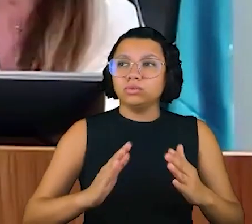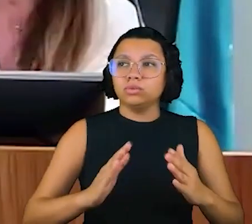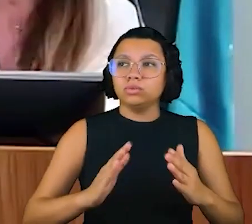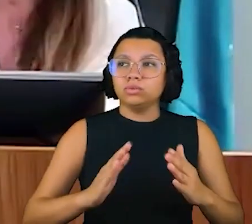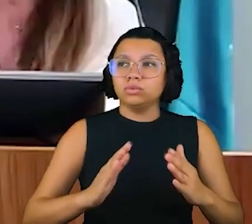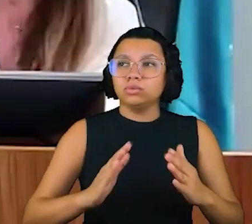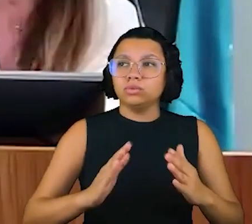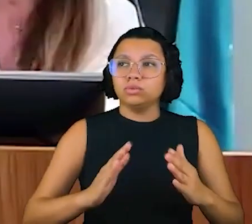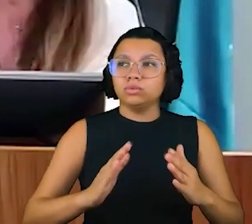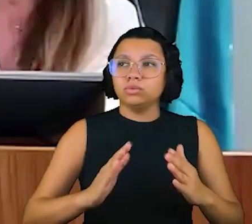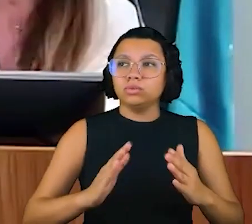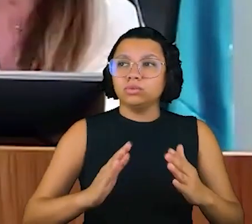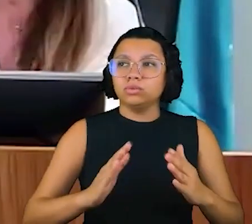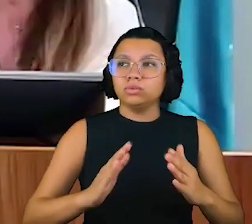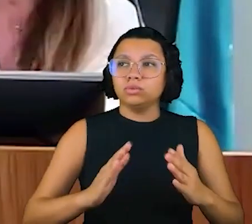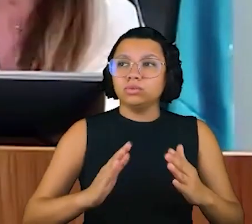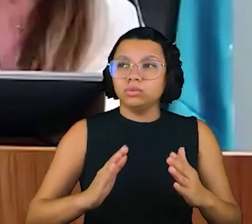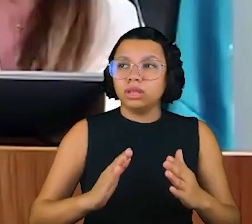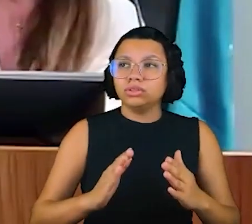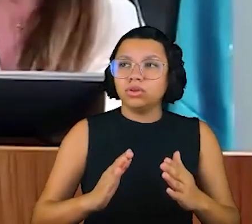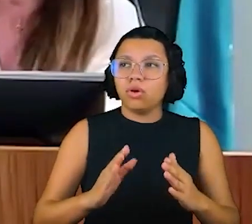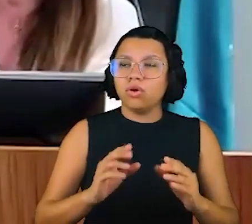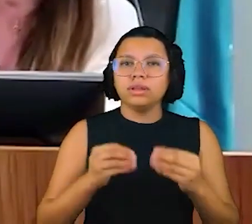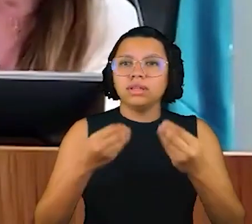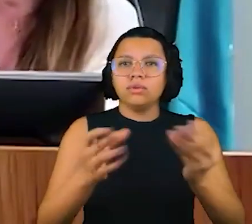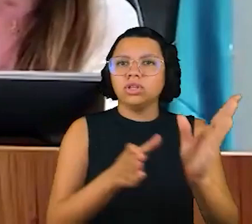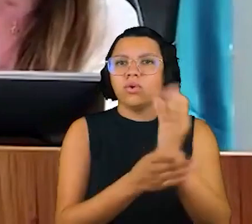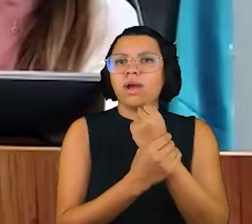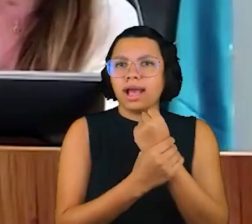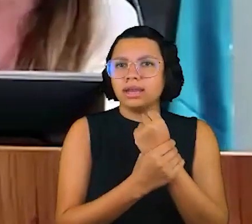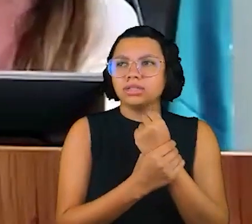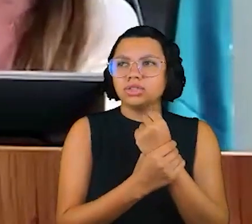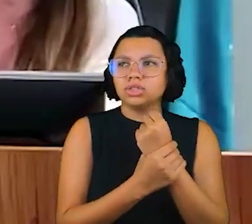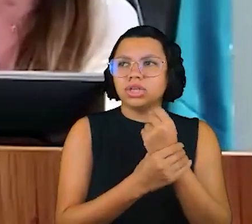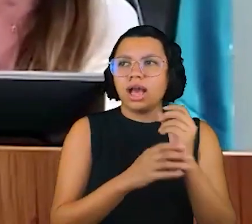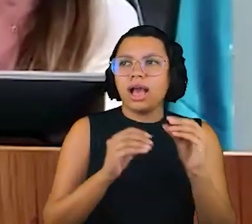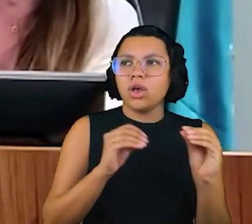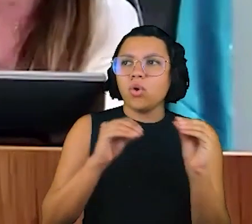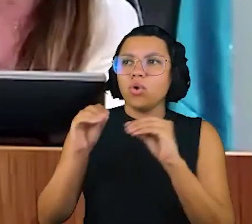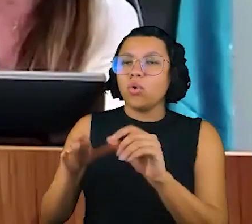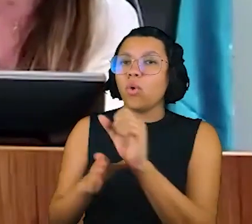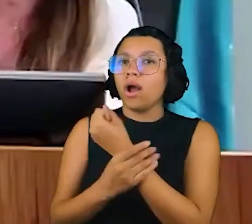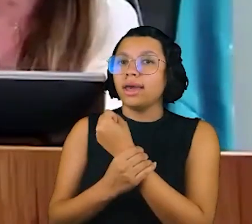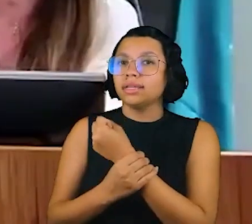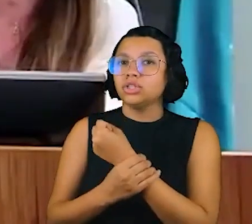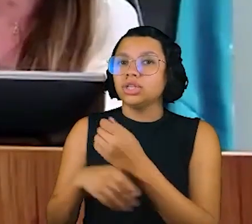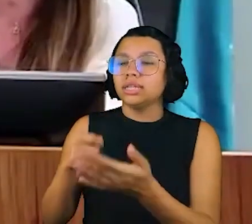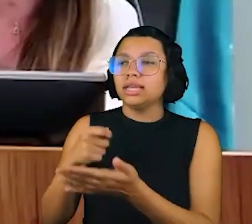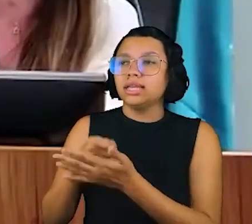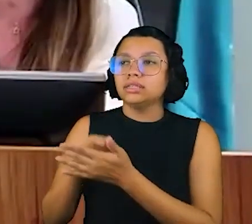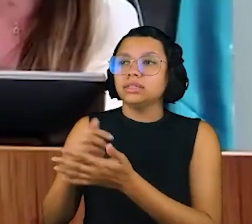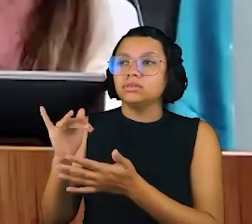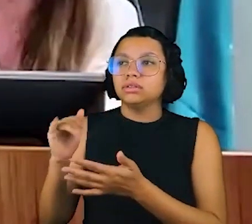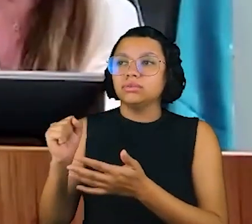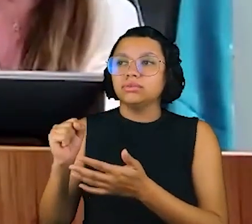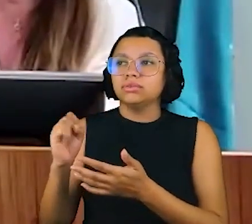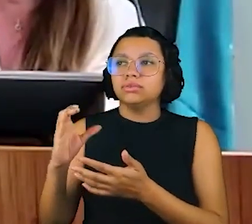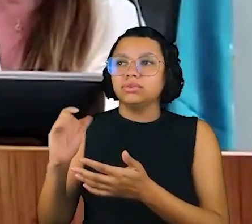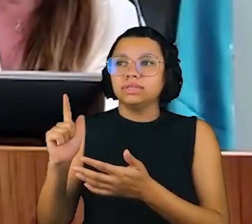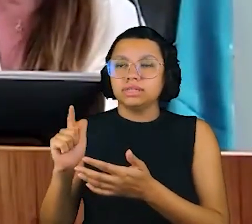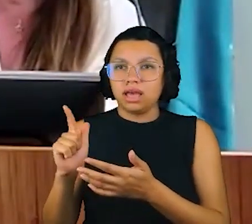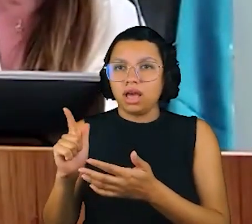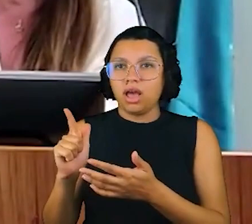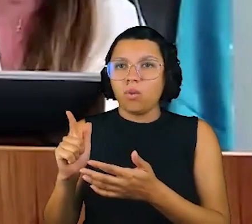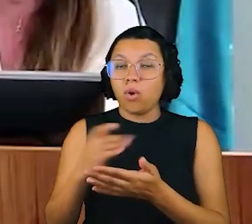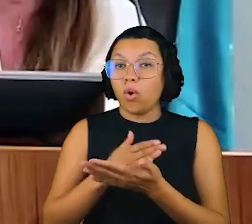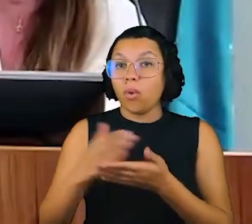O juiz Paulo César bebe um copo de água. E aí ele não prestou garantia e tal, e aí ele prestou a garantia na execução fiscal, e aí começa a correr o prazo